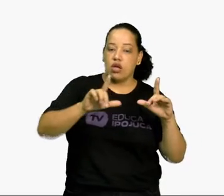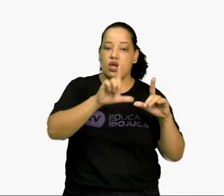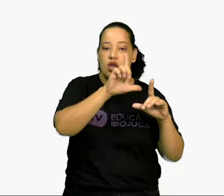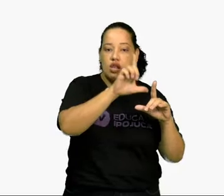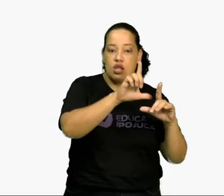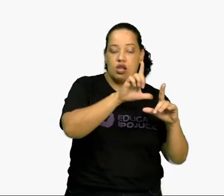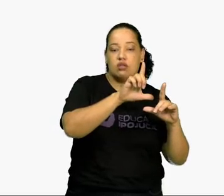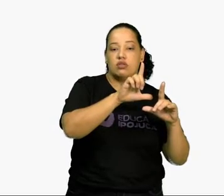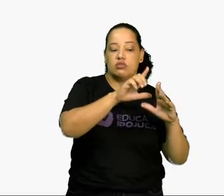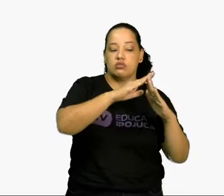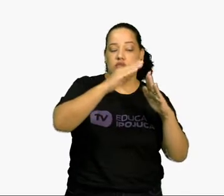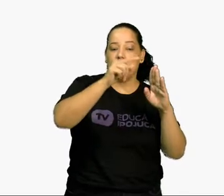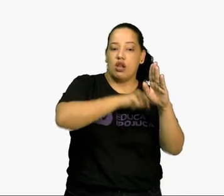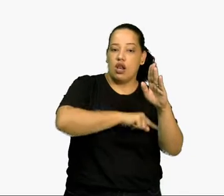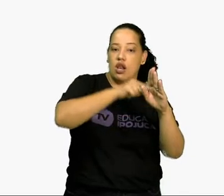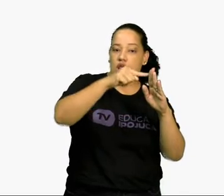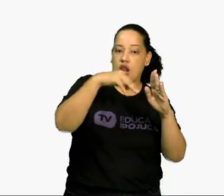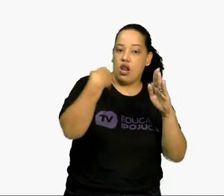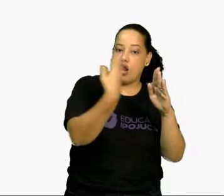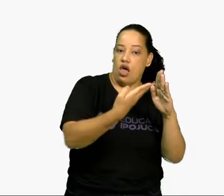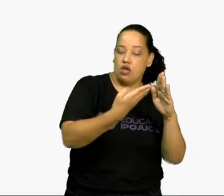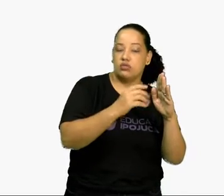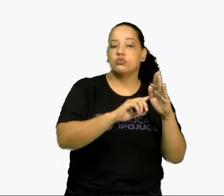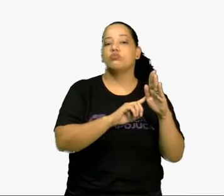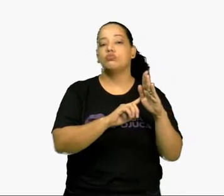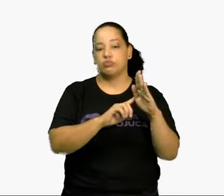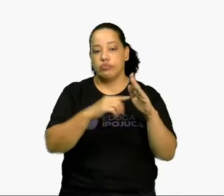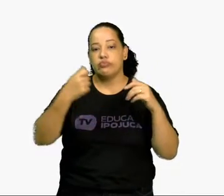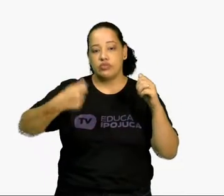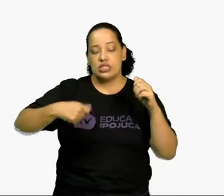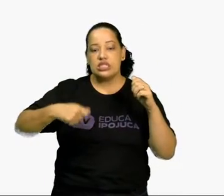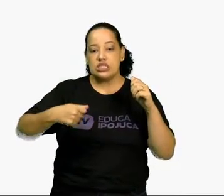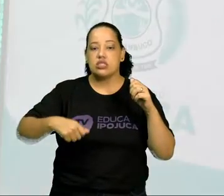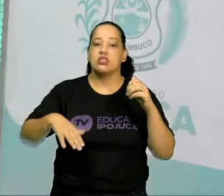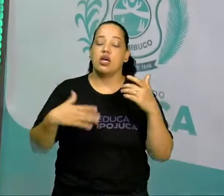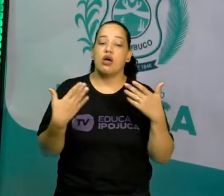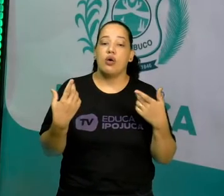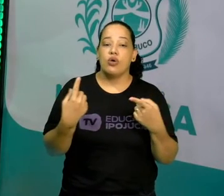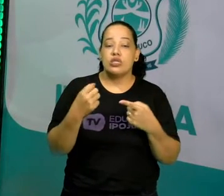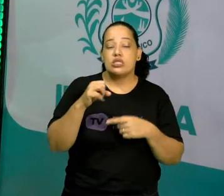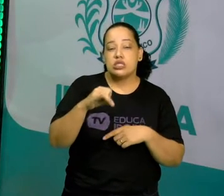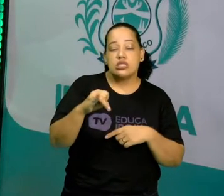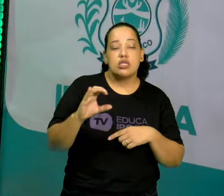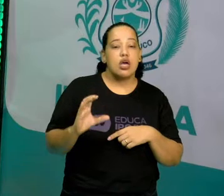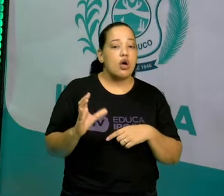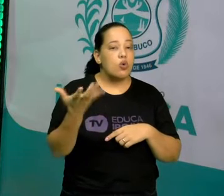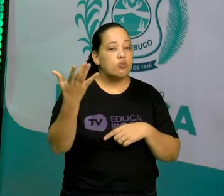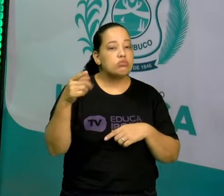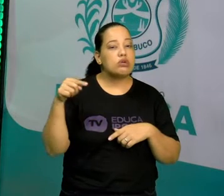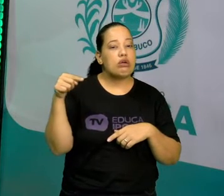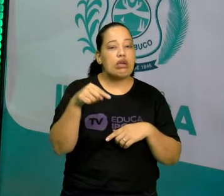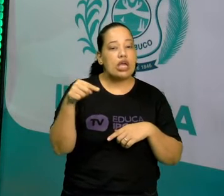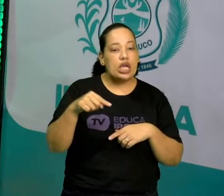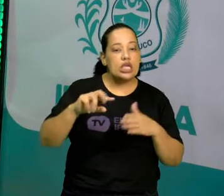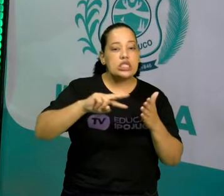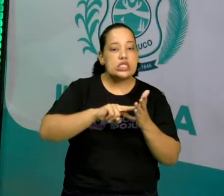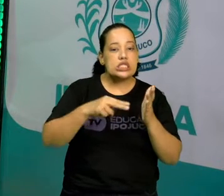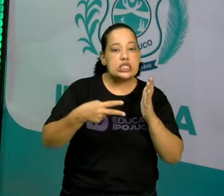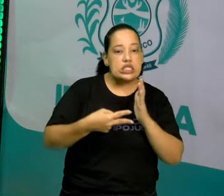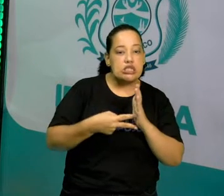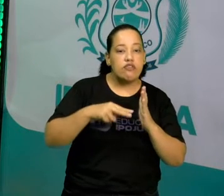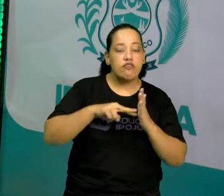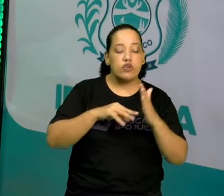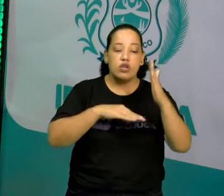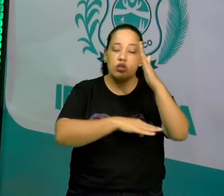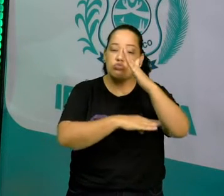meio ou entre dois lados. Então, se isso acontecer, significa que esses dois triângulos são